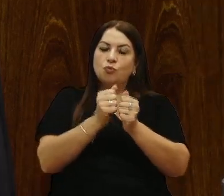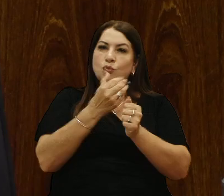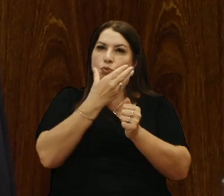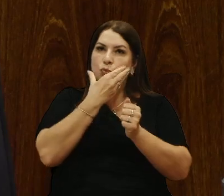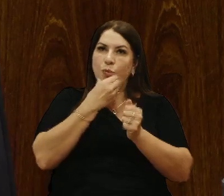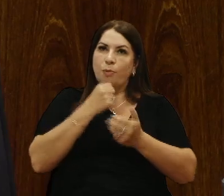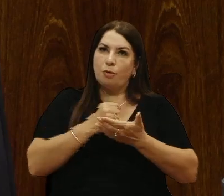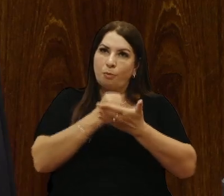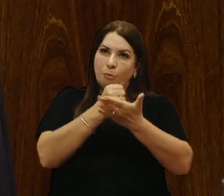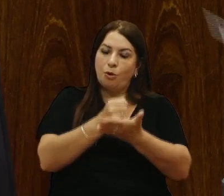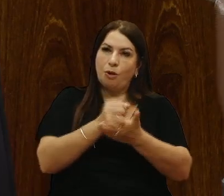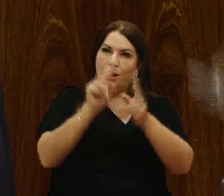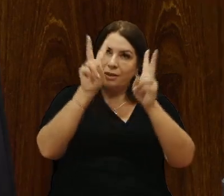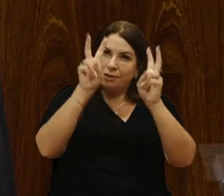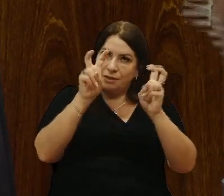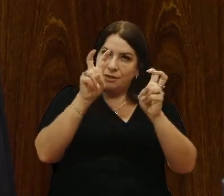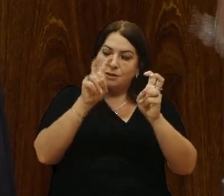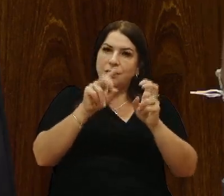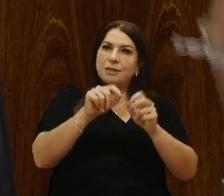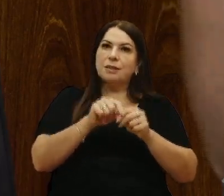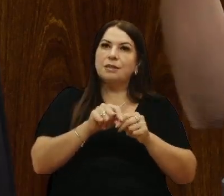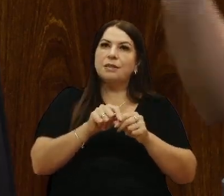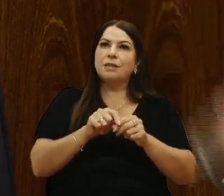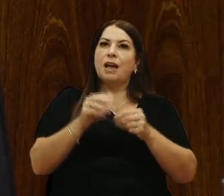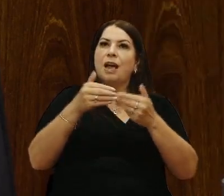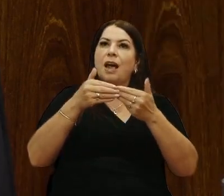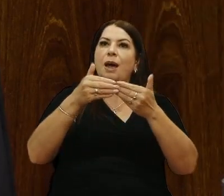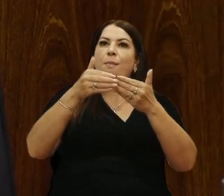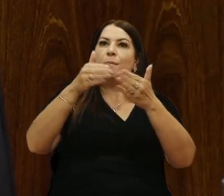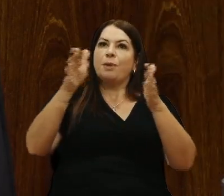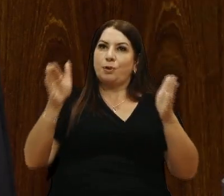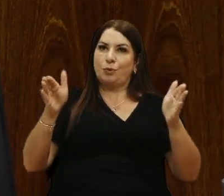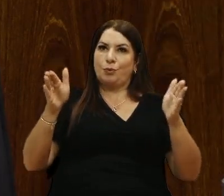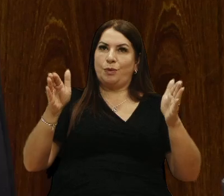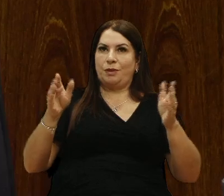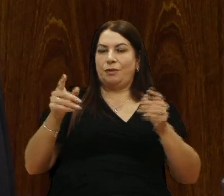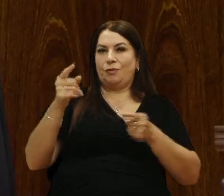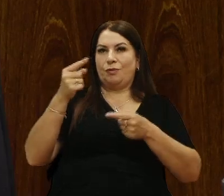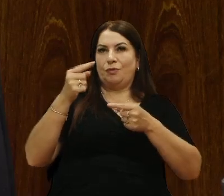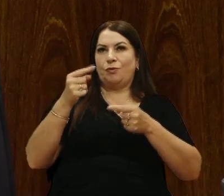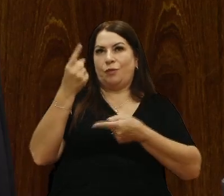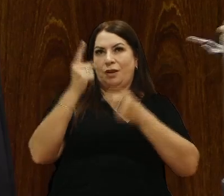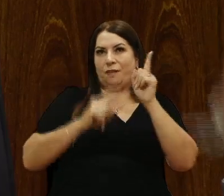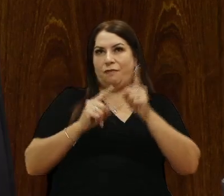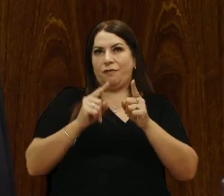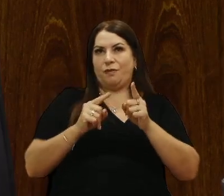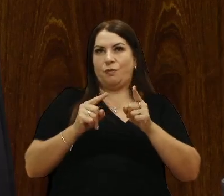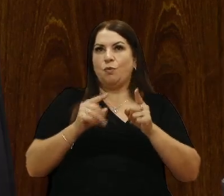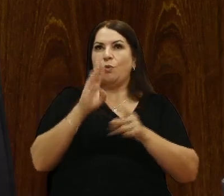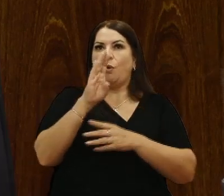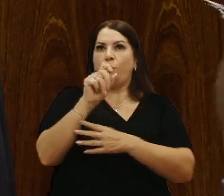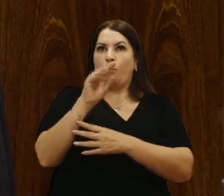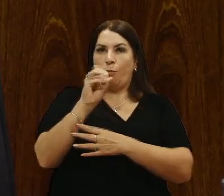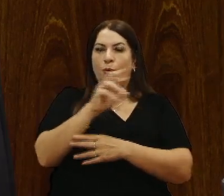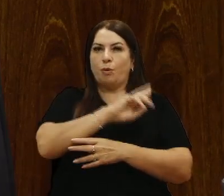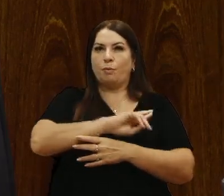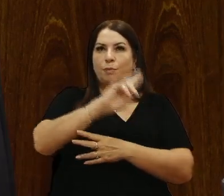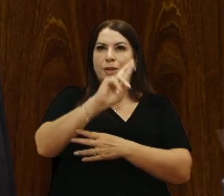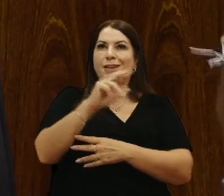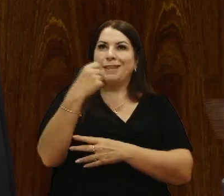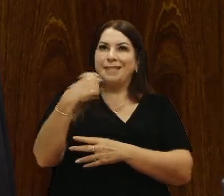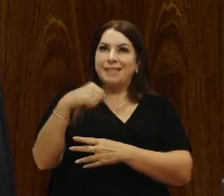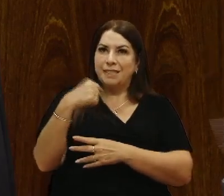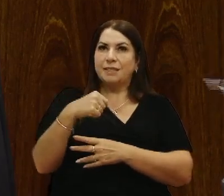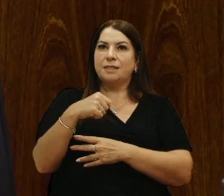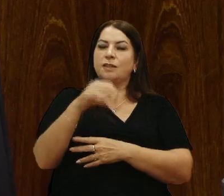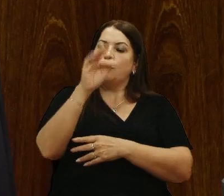que apoiam essa causa, saiam na abertura do Carnaval com o bloco que representa a necessidade